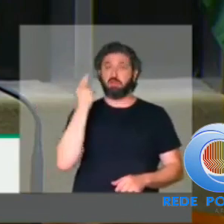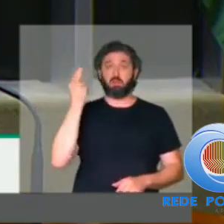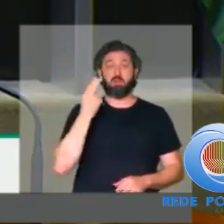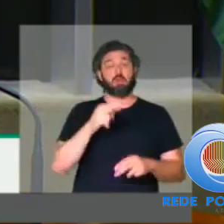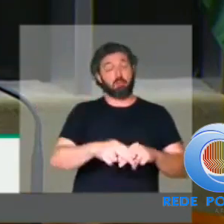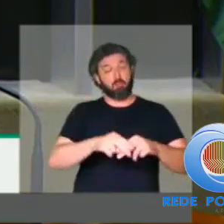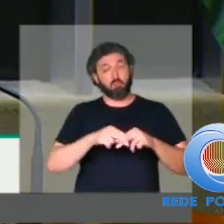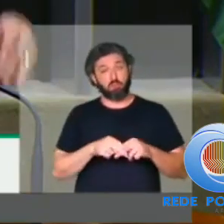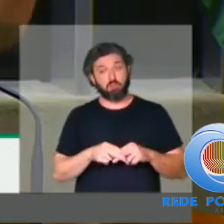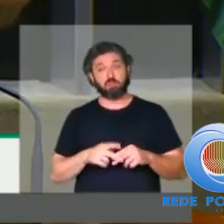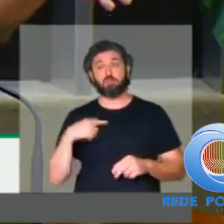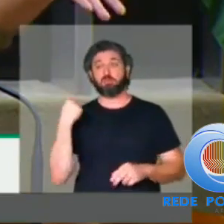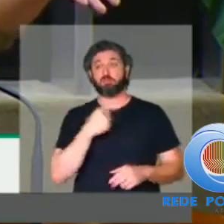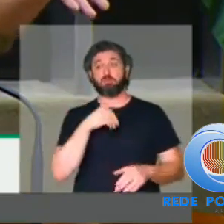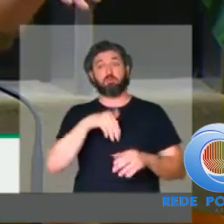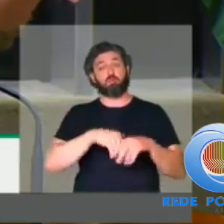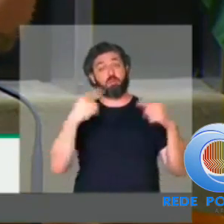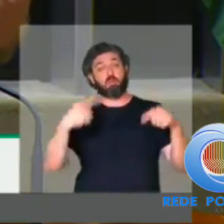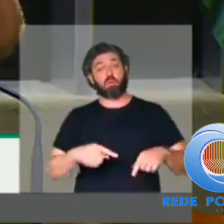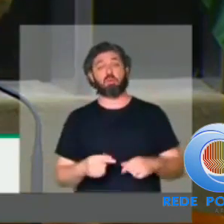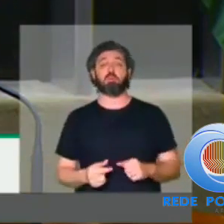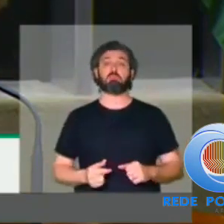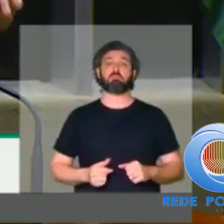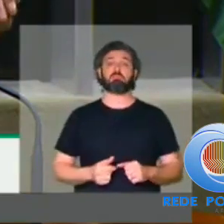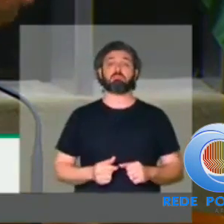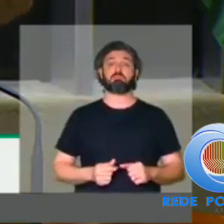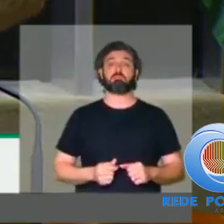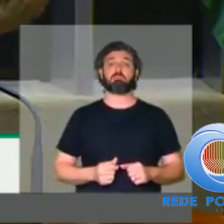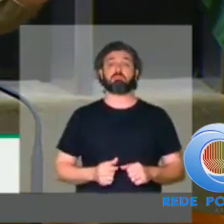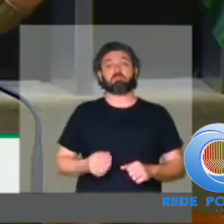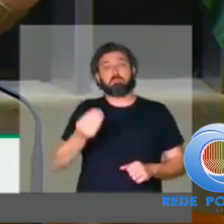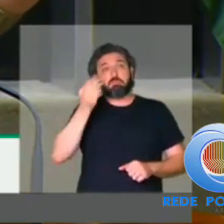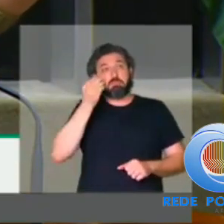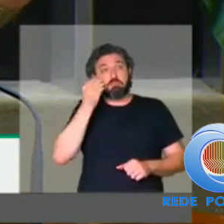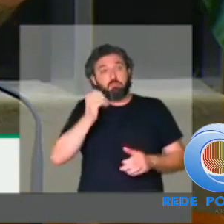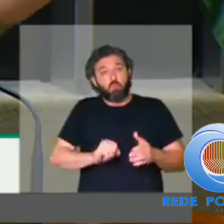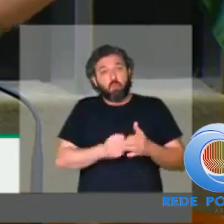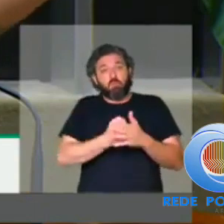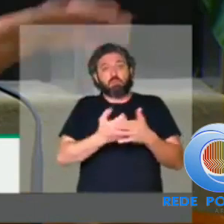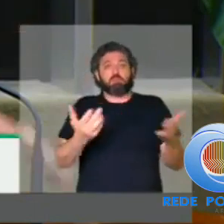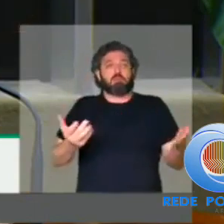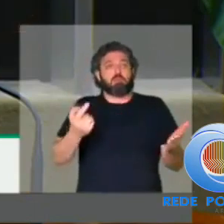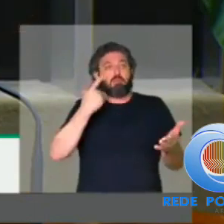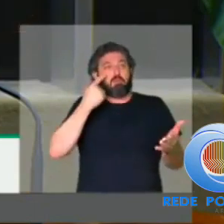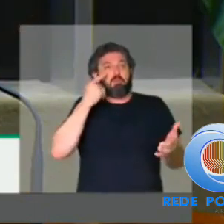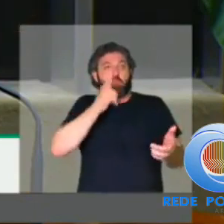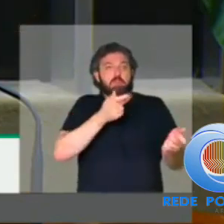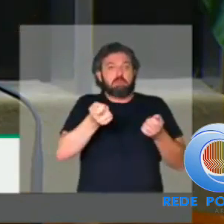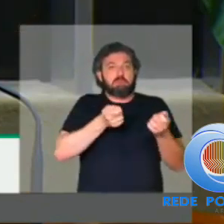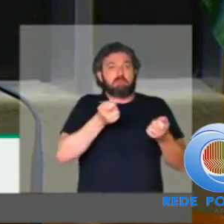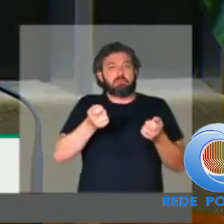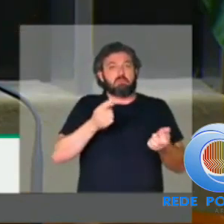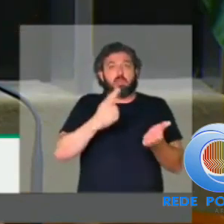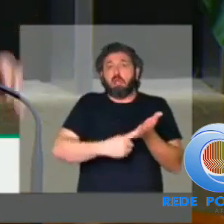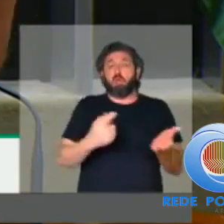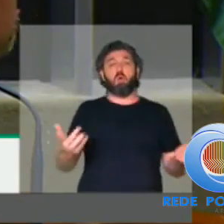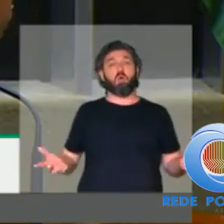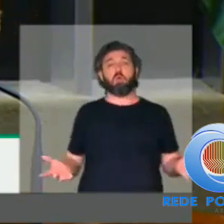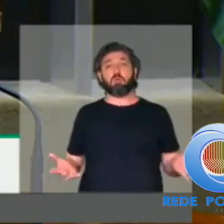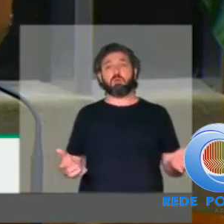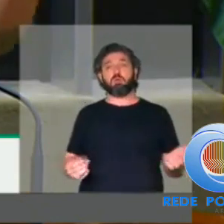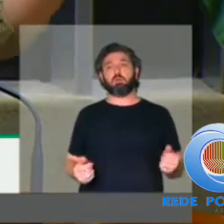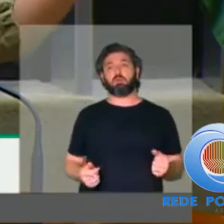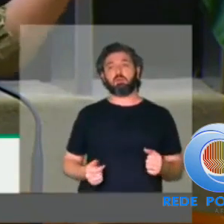senhor presidente, nós votamos contra. Estamos tentando uma obstrução para ver se a gente consegue um acordo.